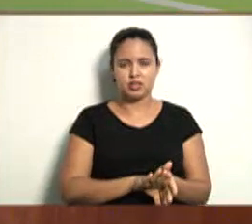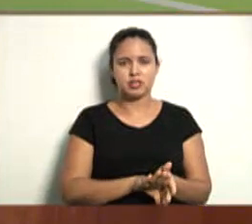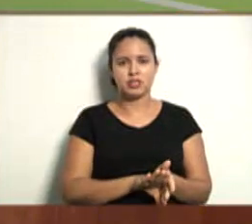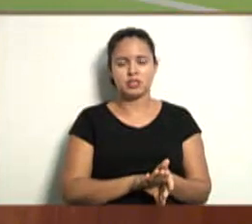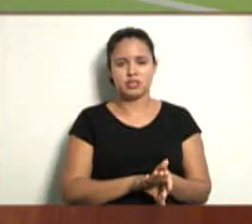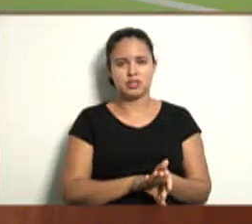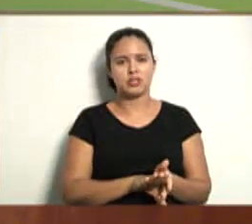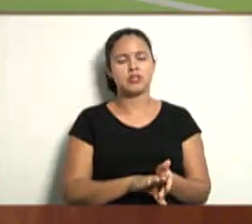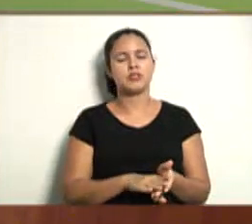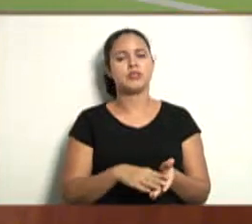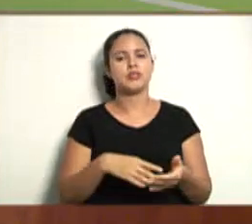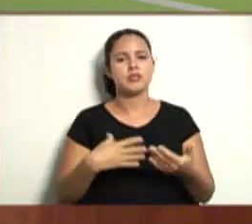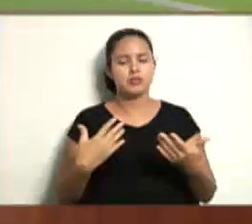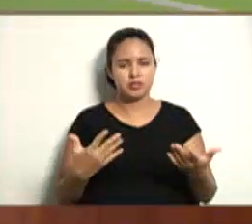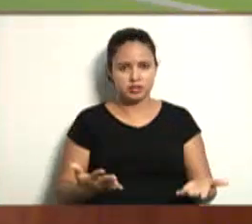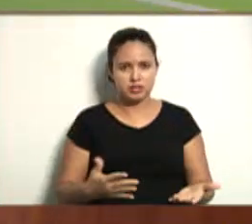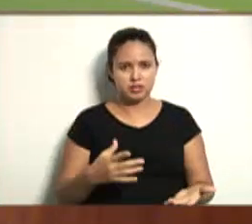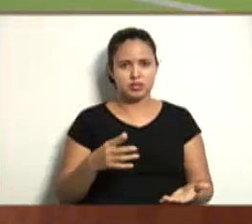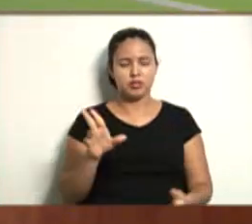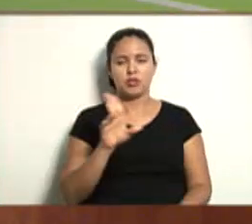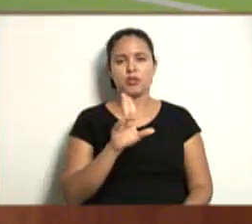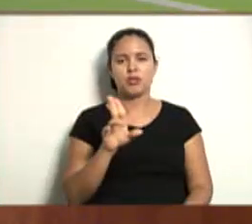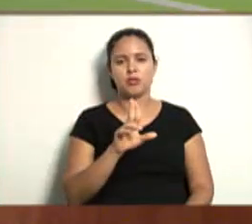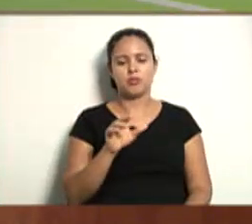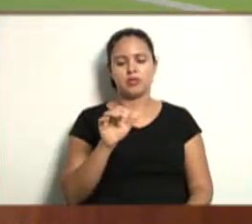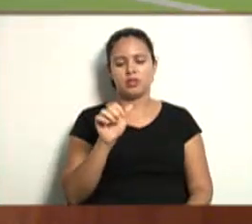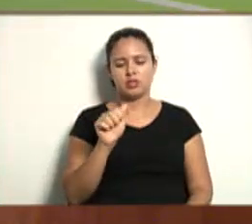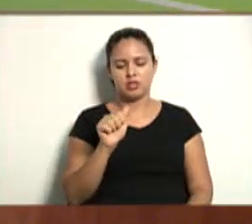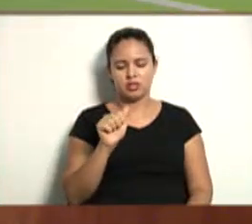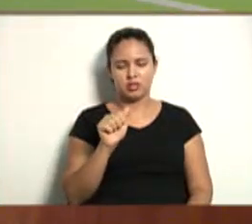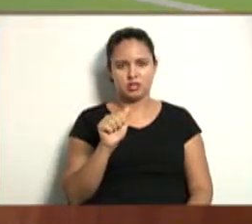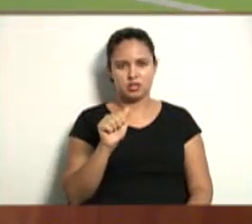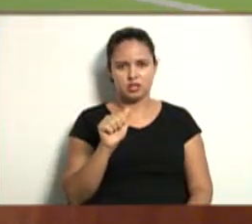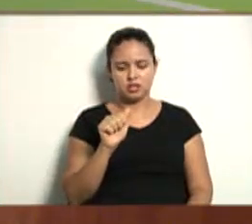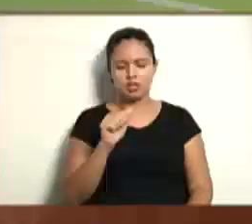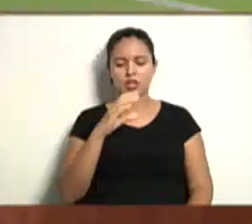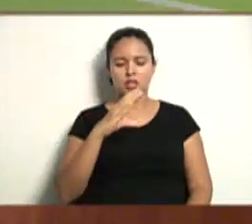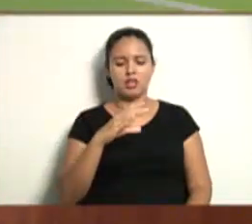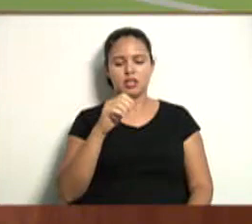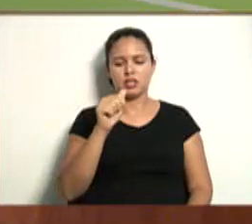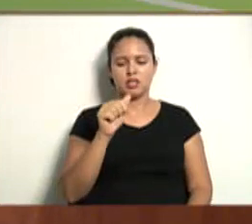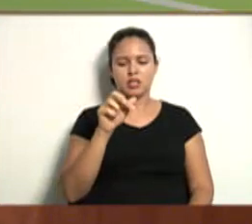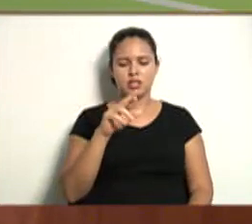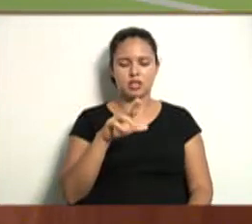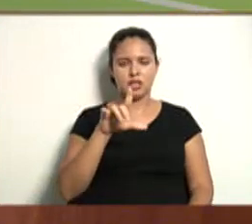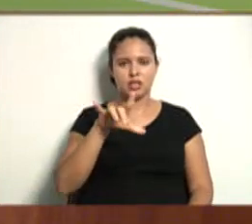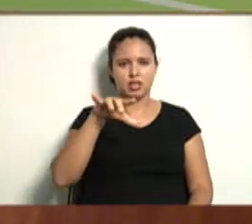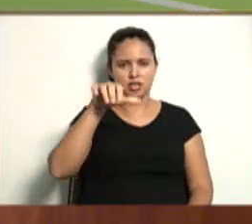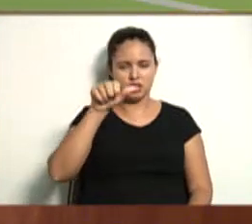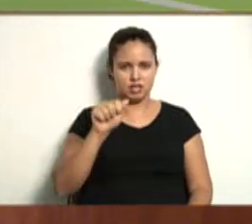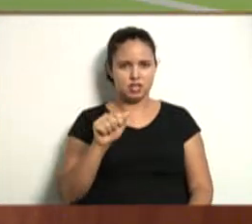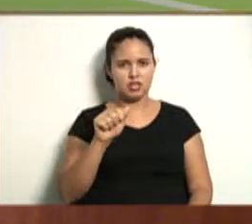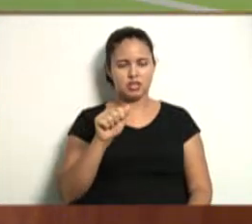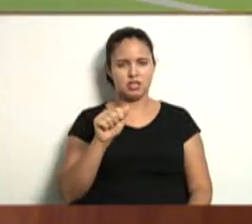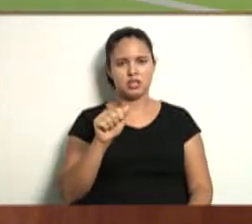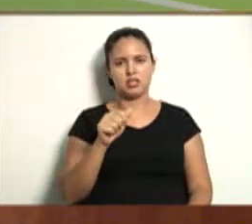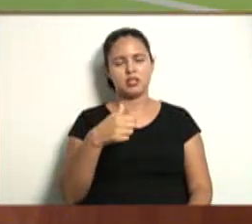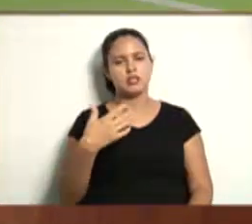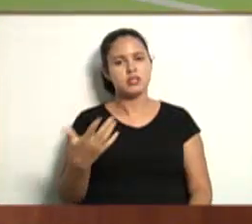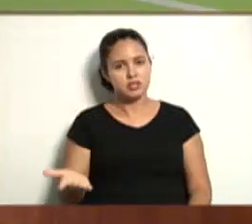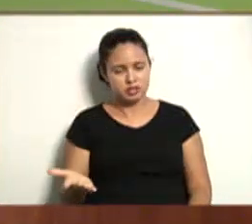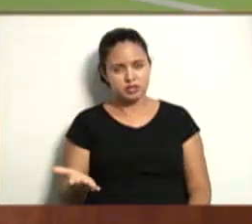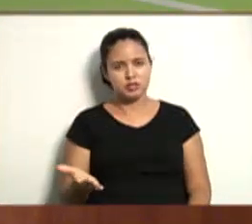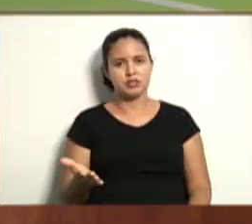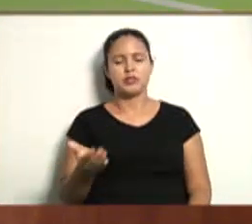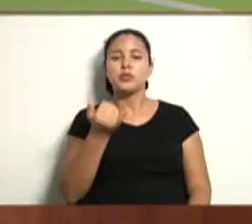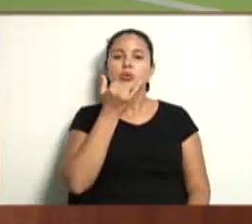até, né? O nome dela não é Ana Carla, é Carla, lá de Alta Floresta. Aí está o pedido